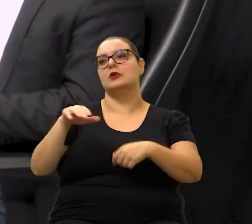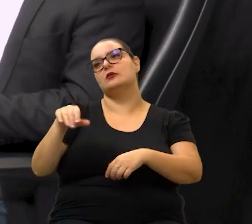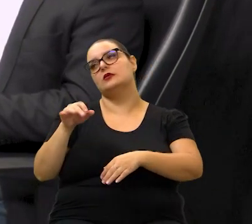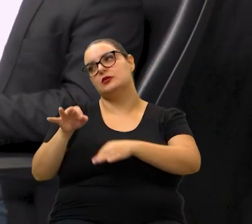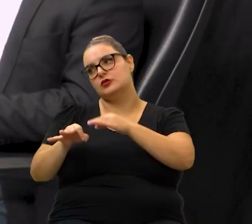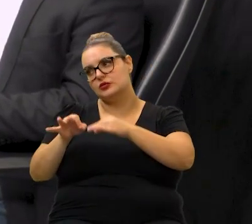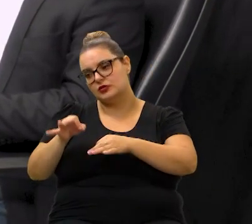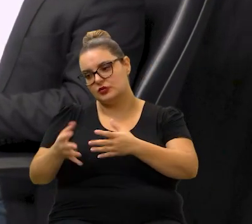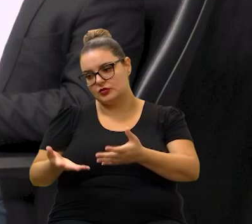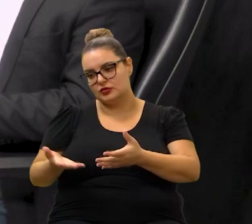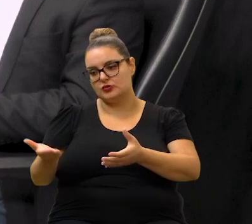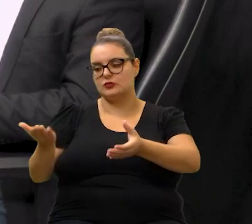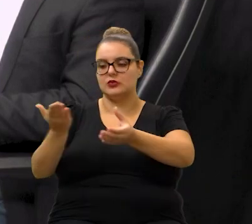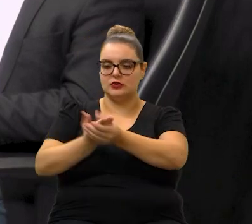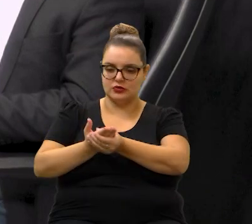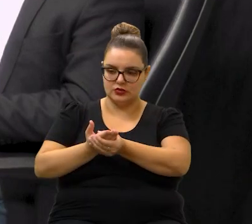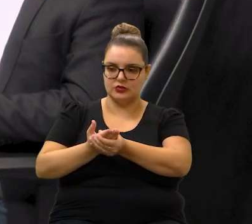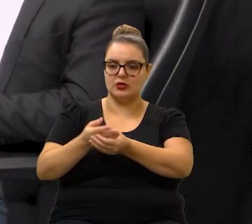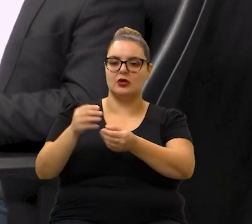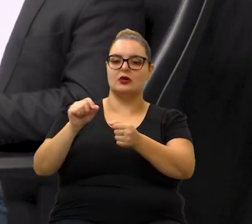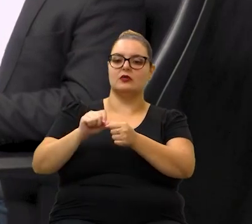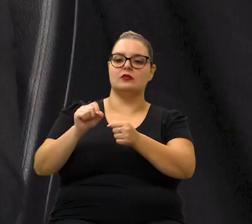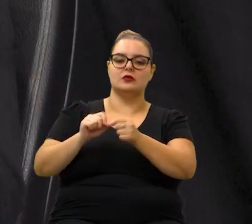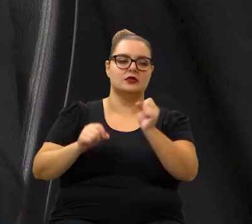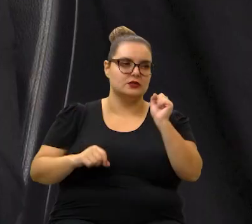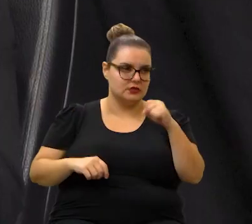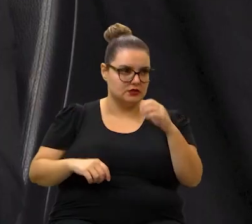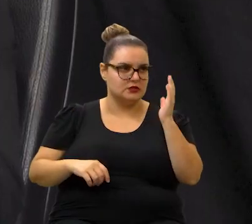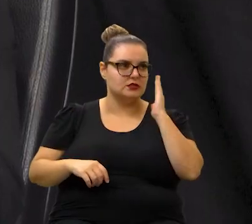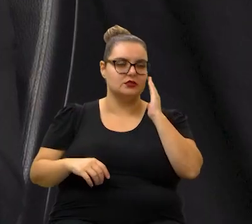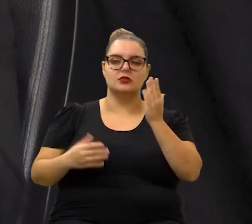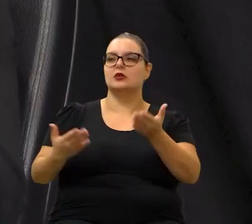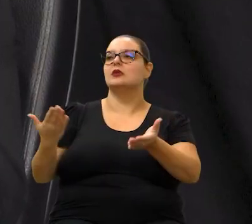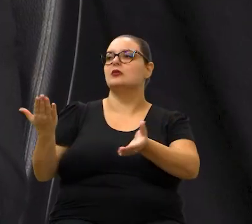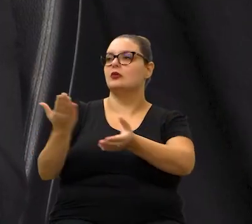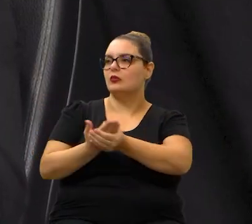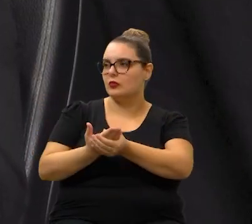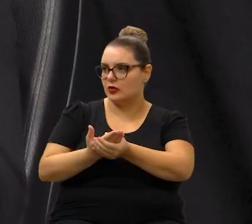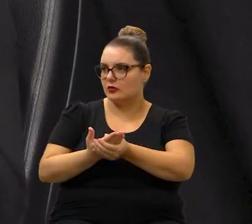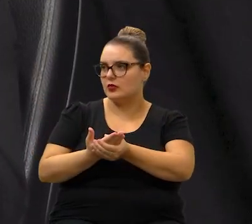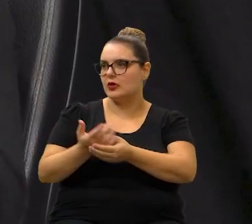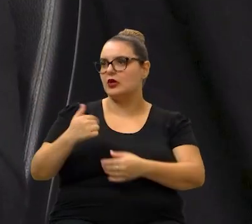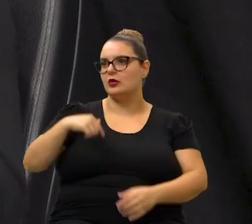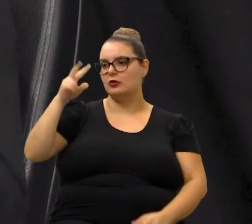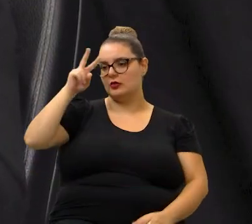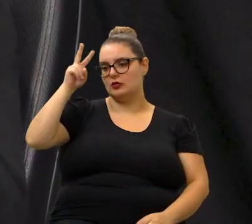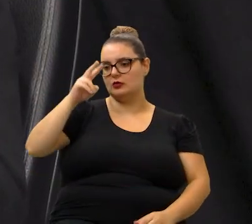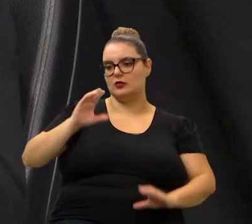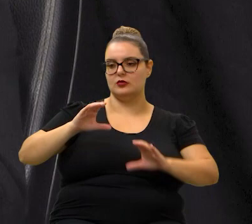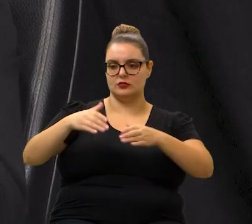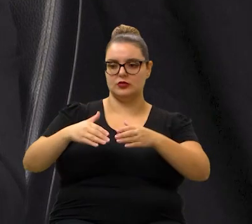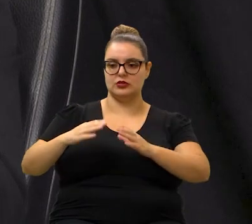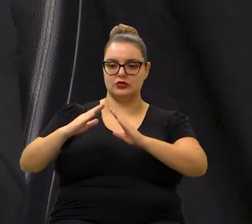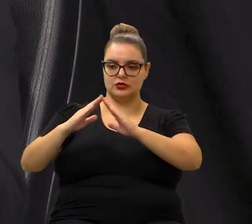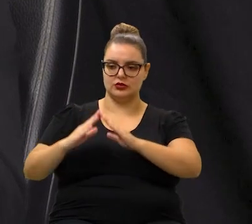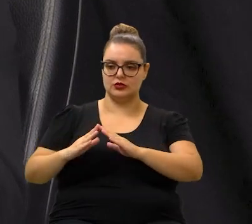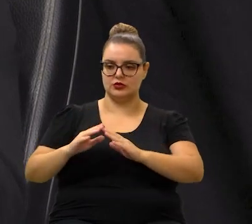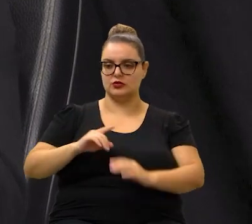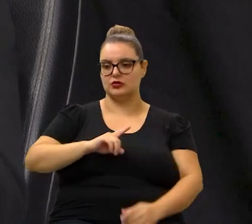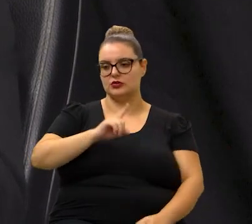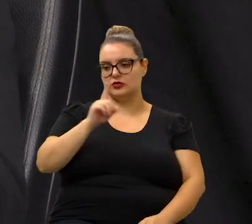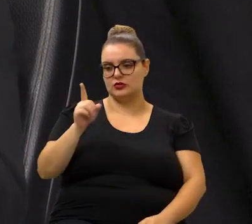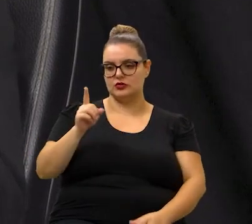judicialmente sim eu fiz isso judicialmente entramos com um processo nós eu lembro ainda com um grupo de moradores fomos lá